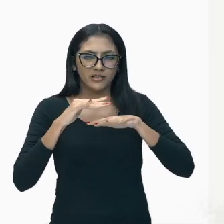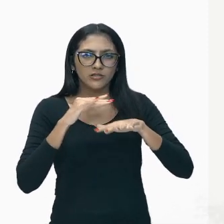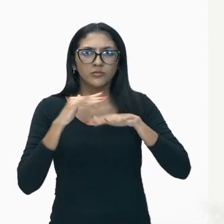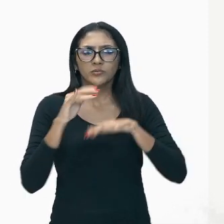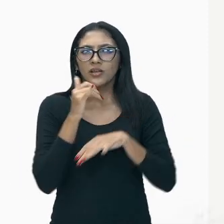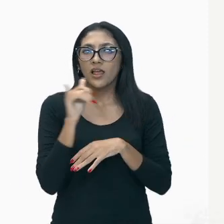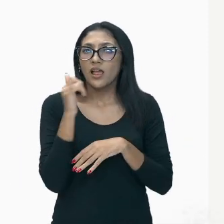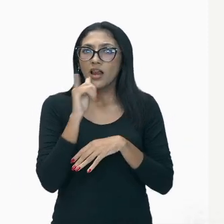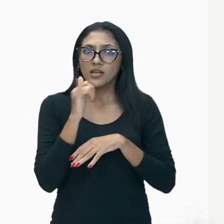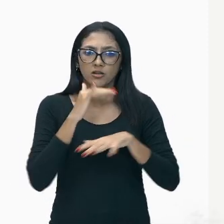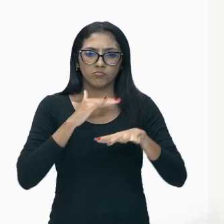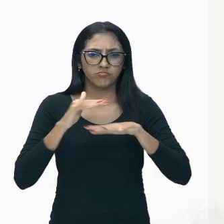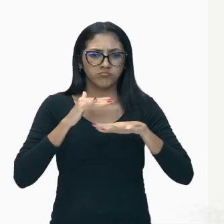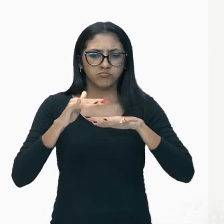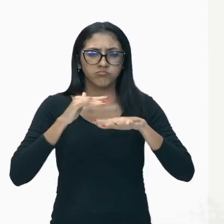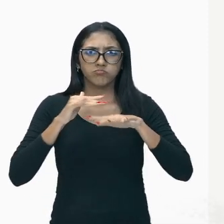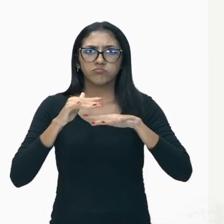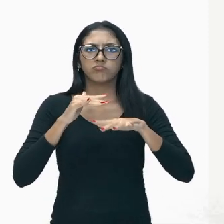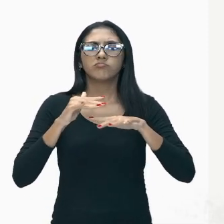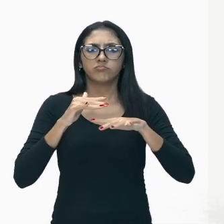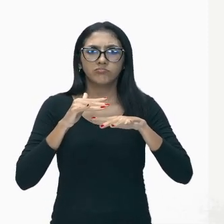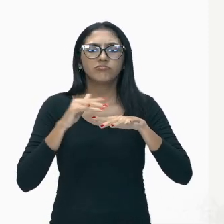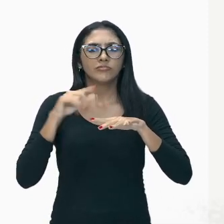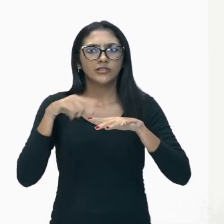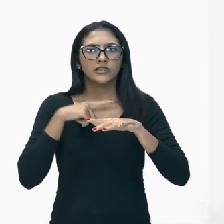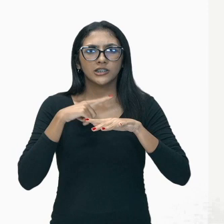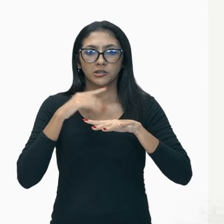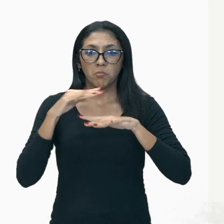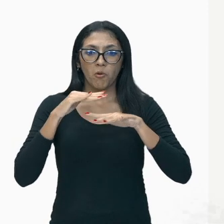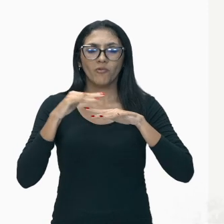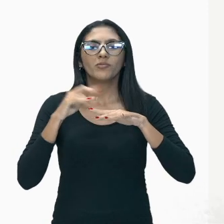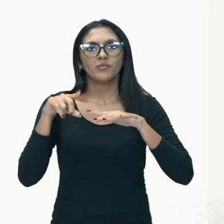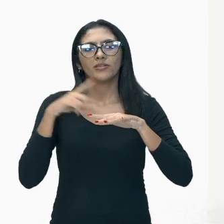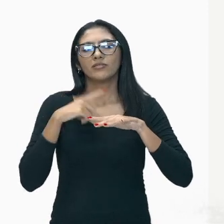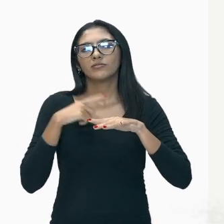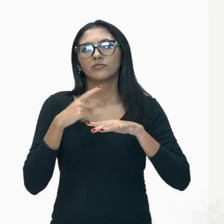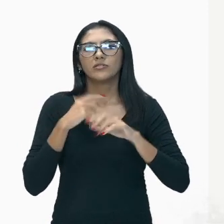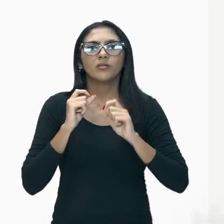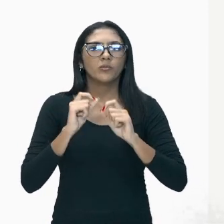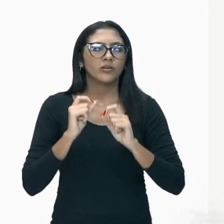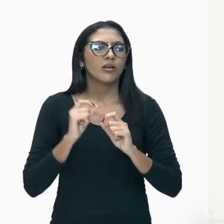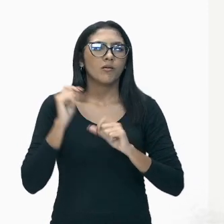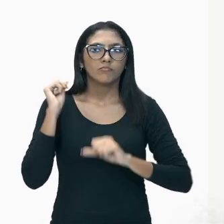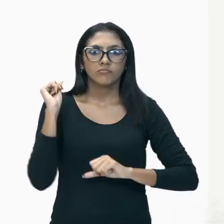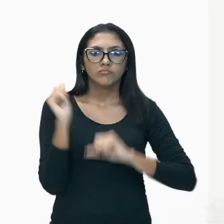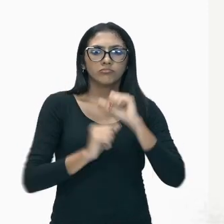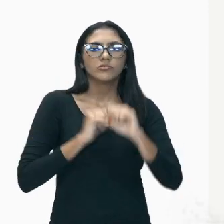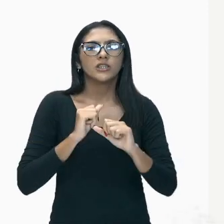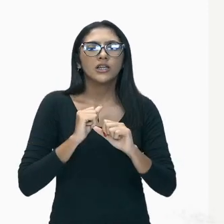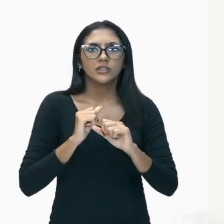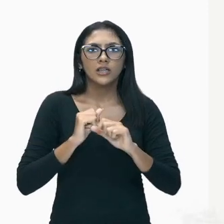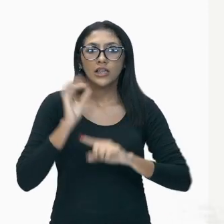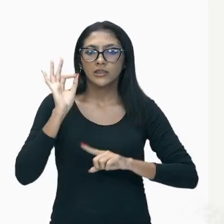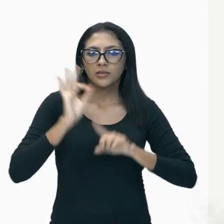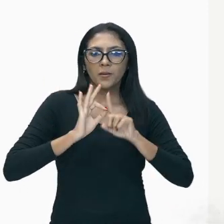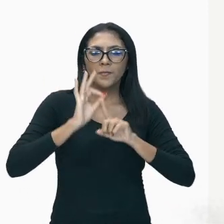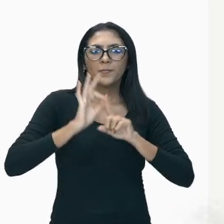átomos da rede cristalina do material, ocorre aí um calor gerado